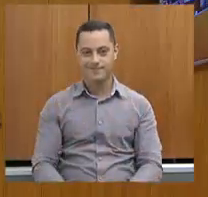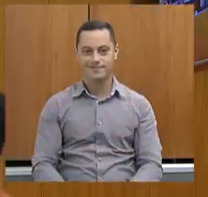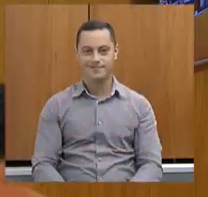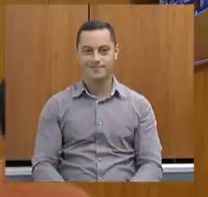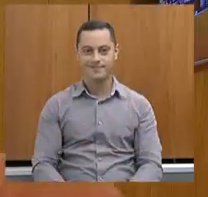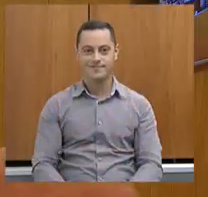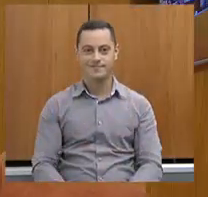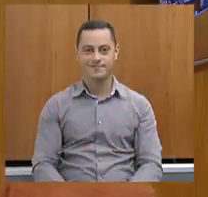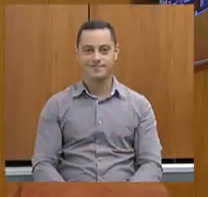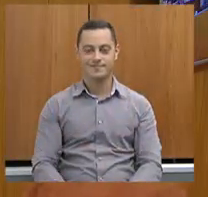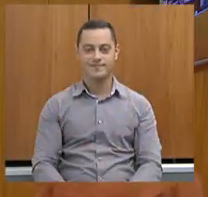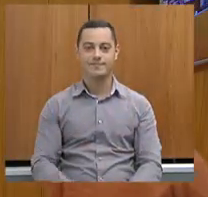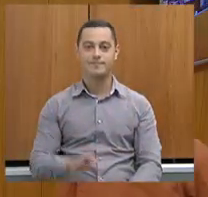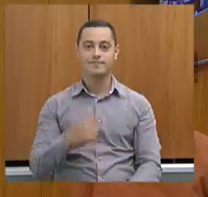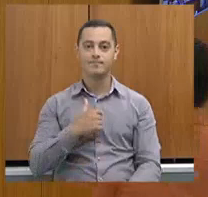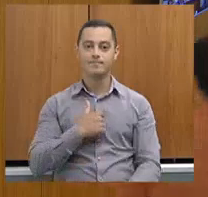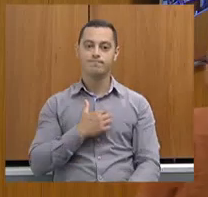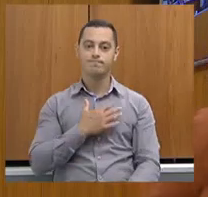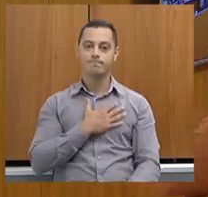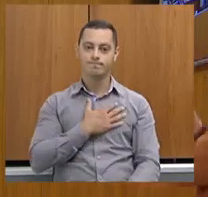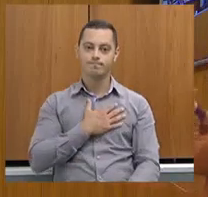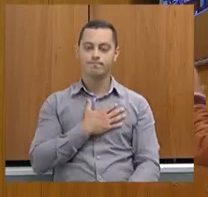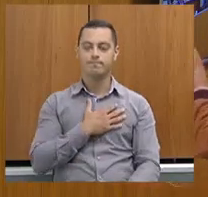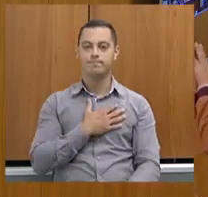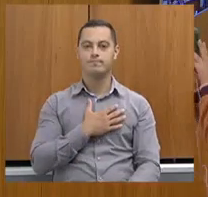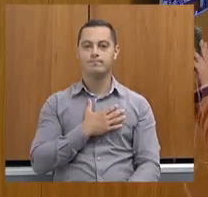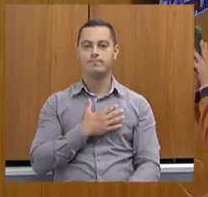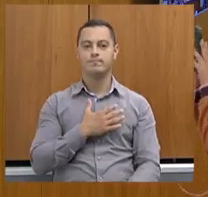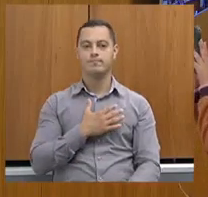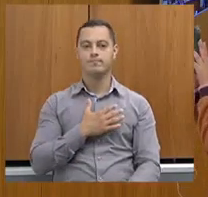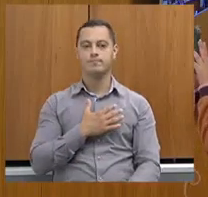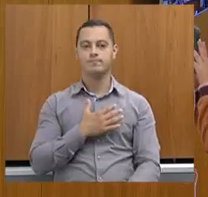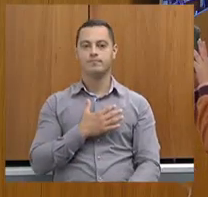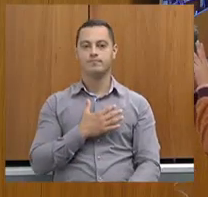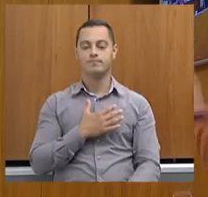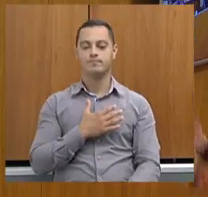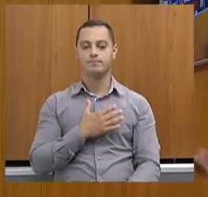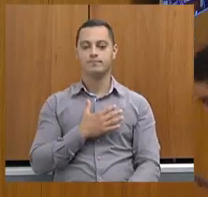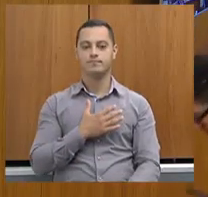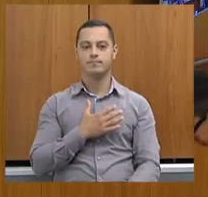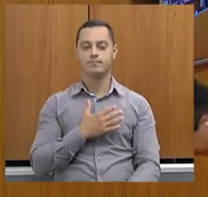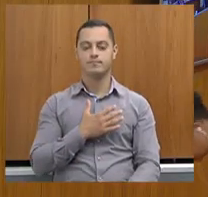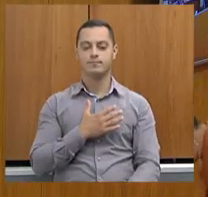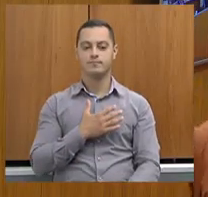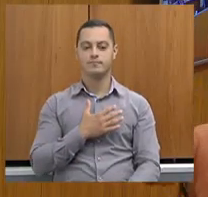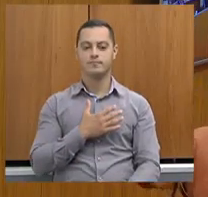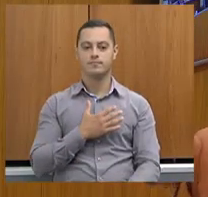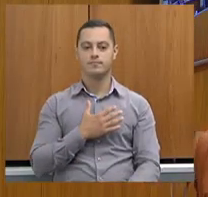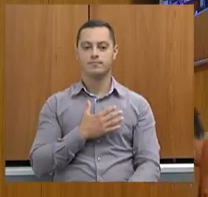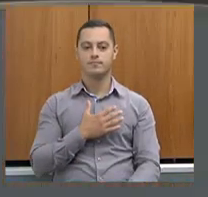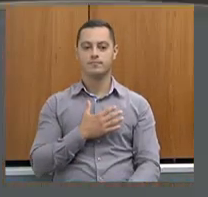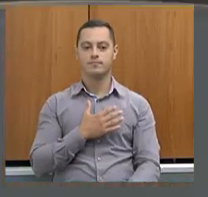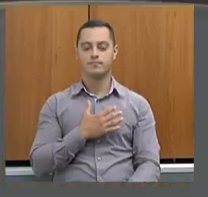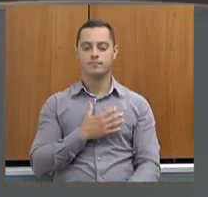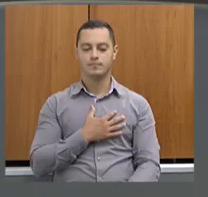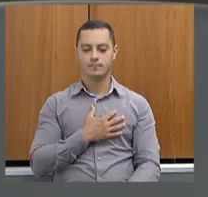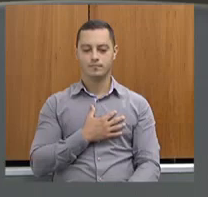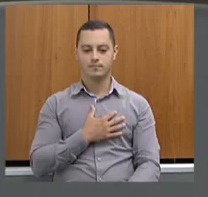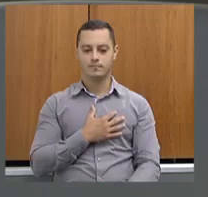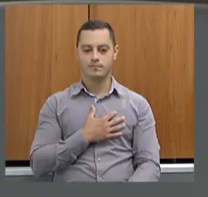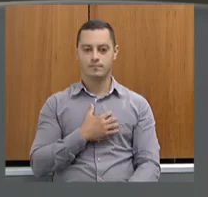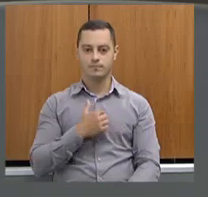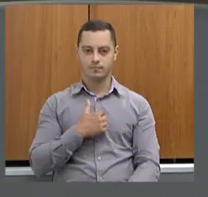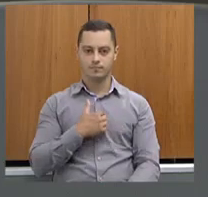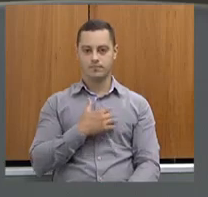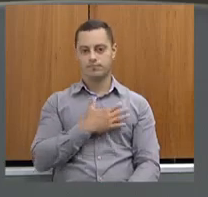eu gostaria de eu estava ali terminando de presidir a reunião do plenário junto